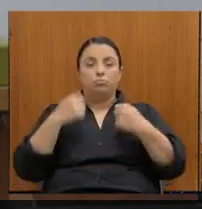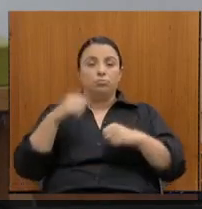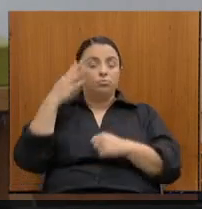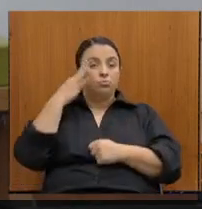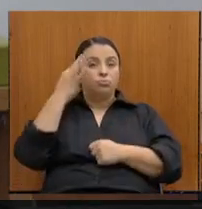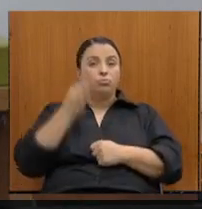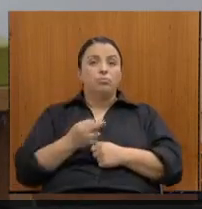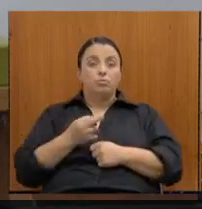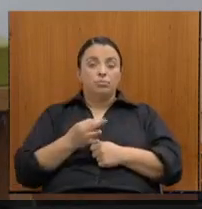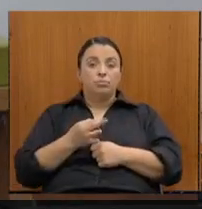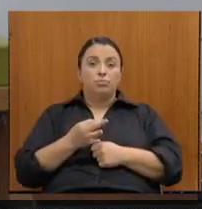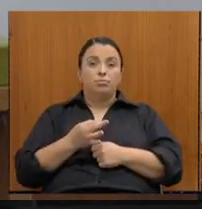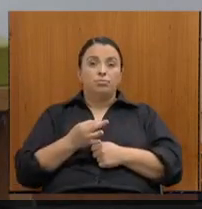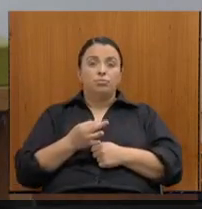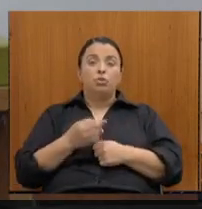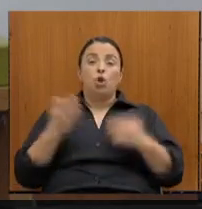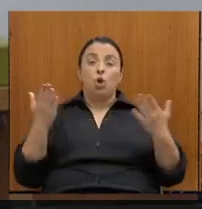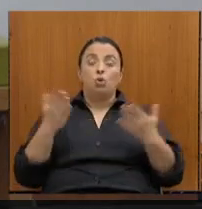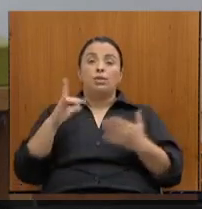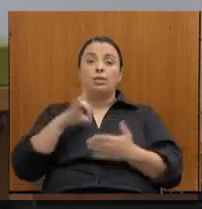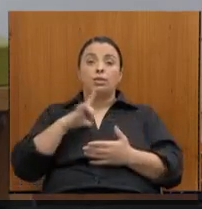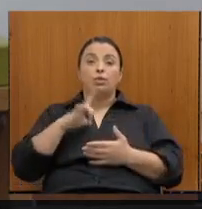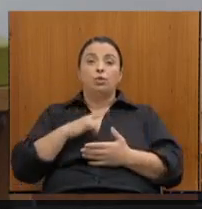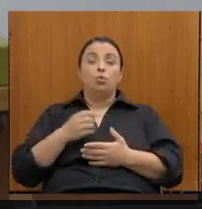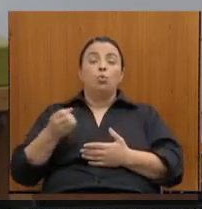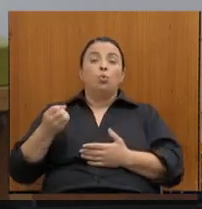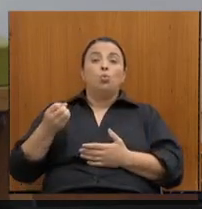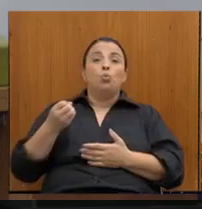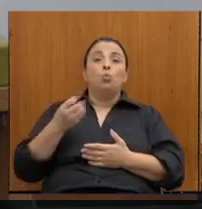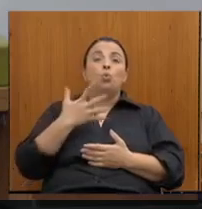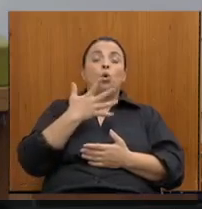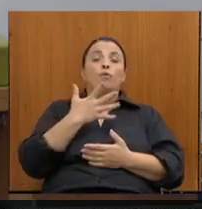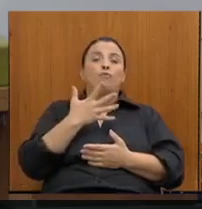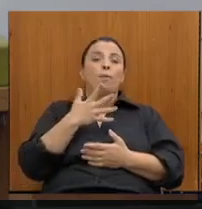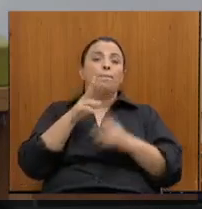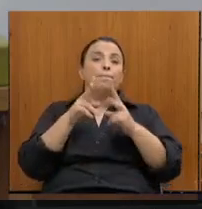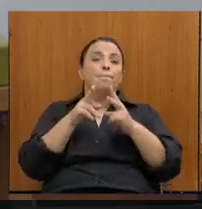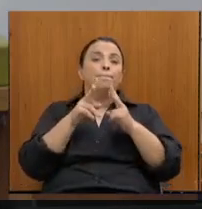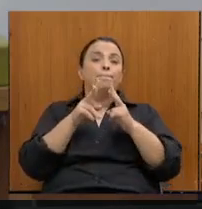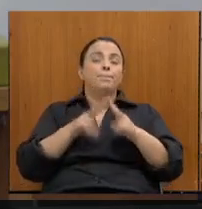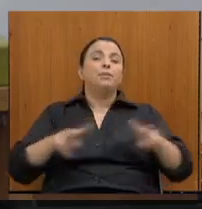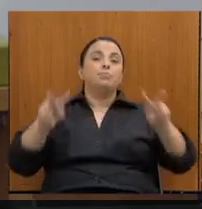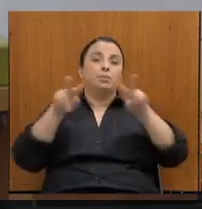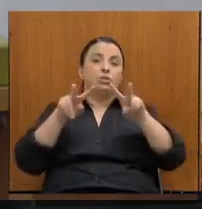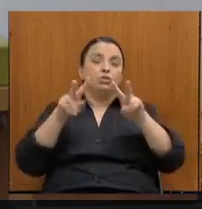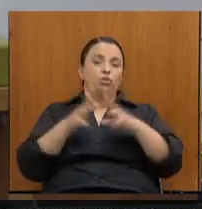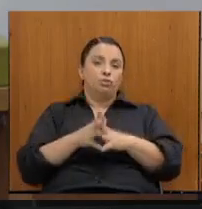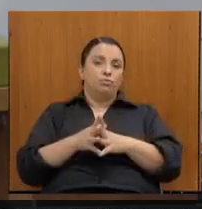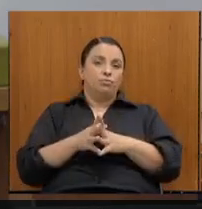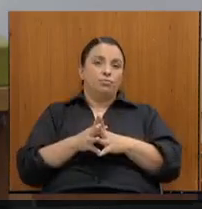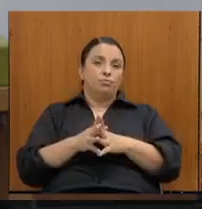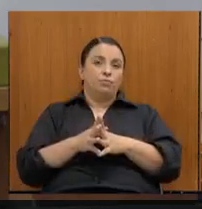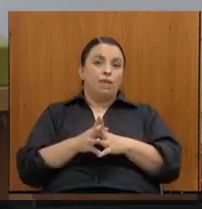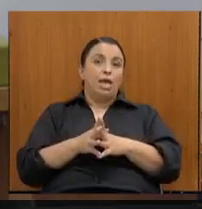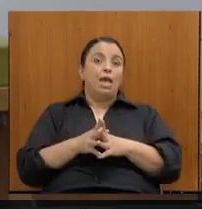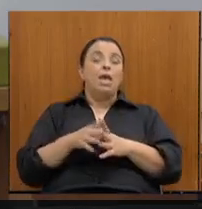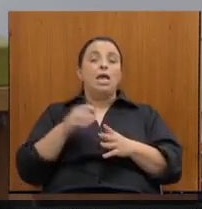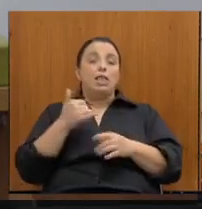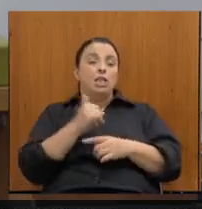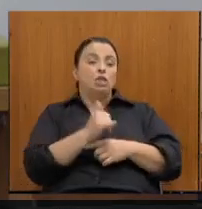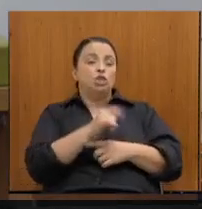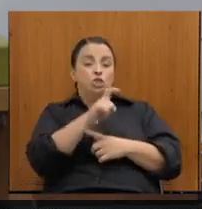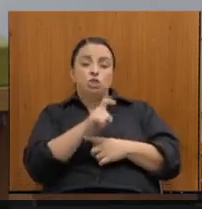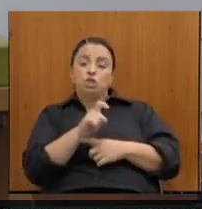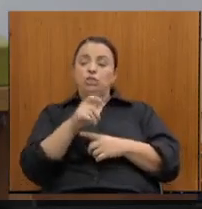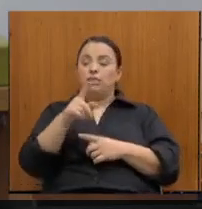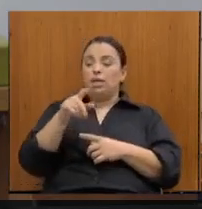que nós estamos em cima de um novo paradigma não existe mais a energia x energia Y energia elétrica existe um